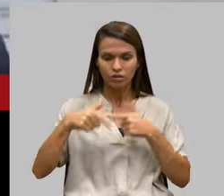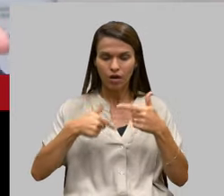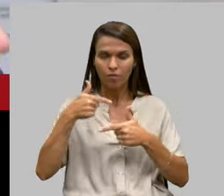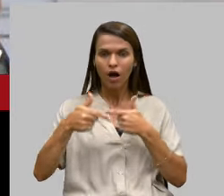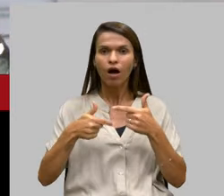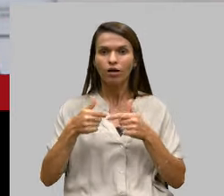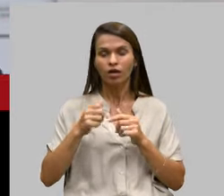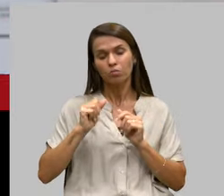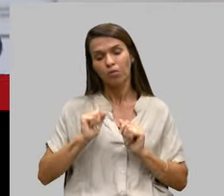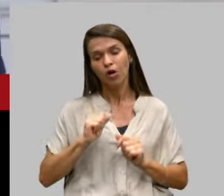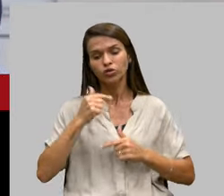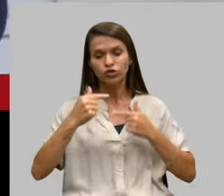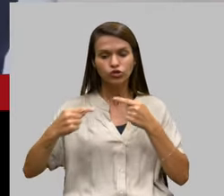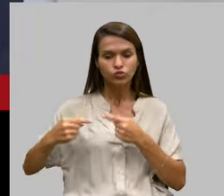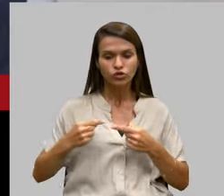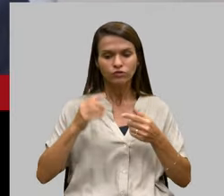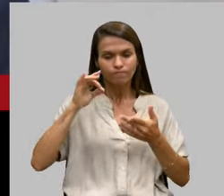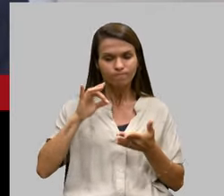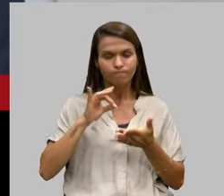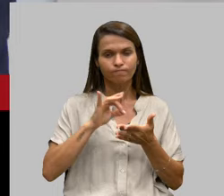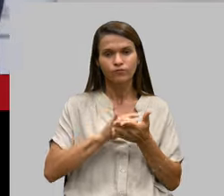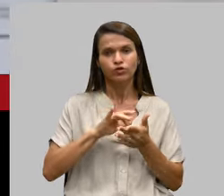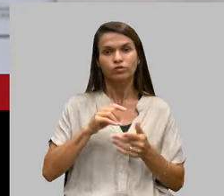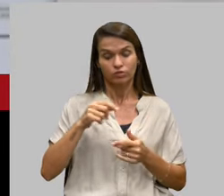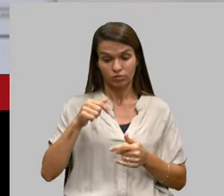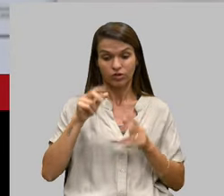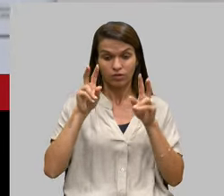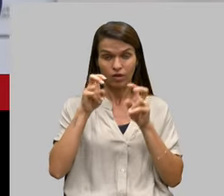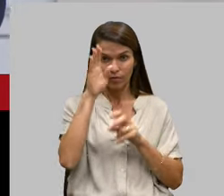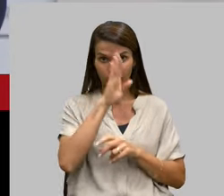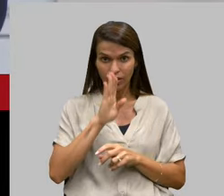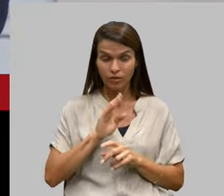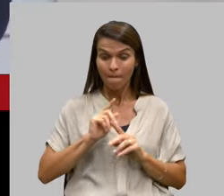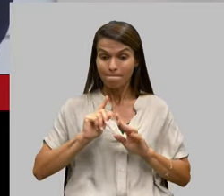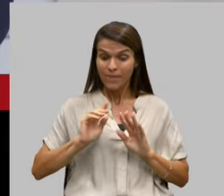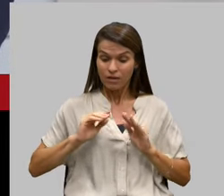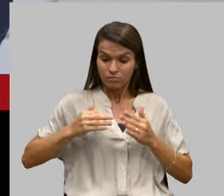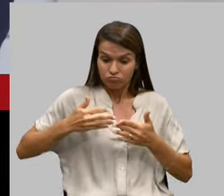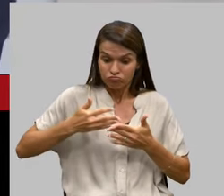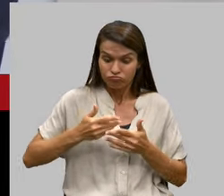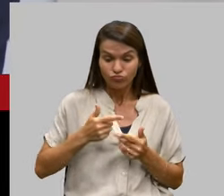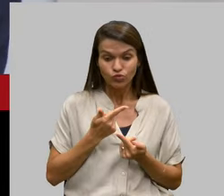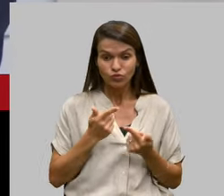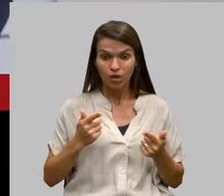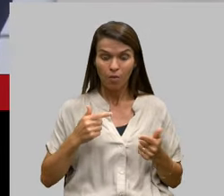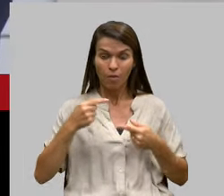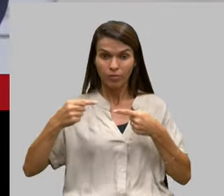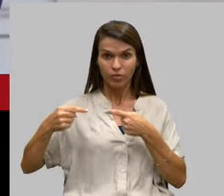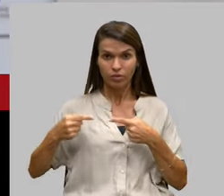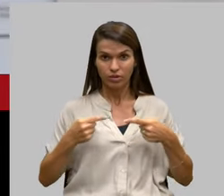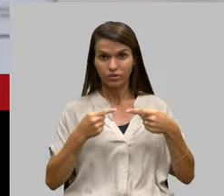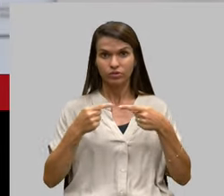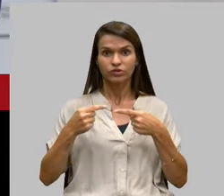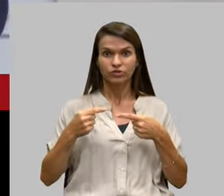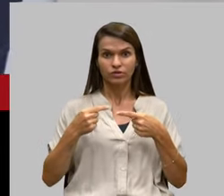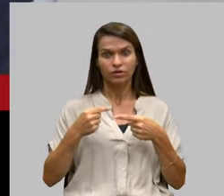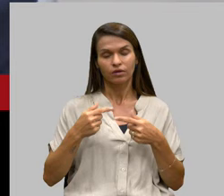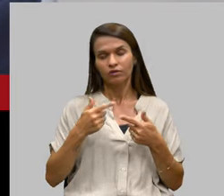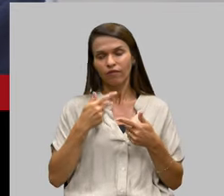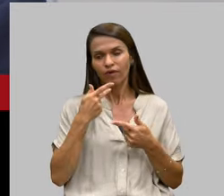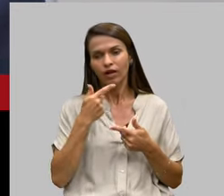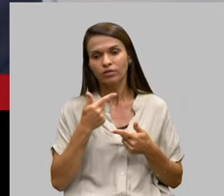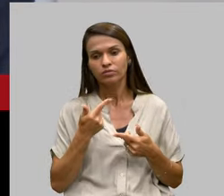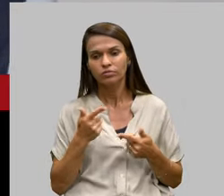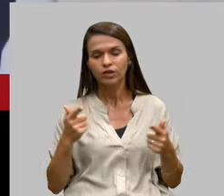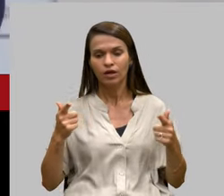pode discutir de verdade isso no Brasil mas até então como não existe uma política Aliás não vou dizer que não existe que eu acho que